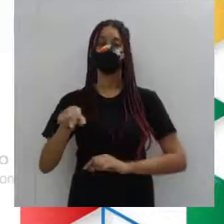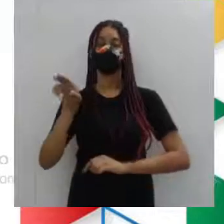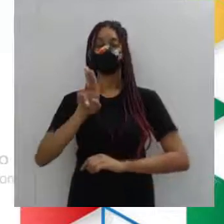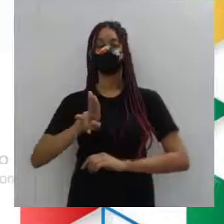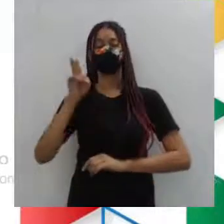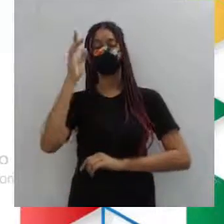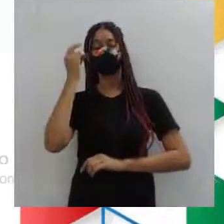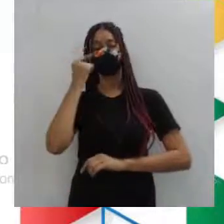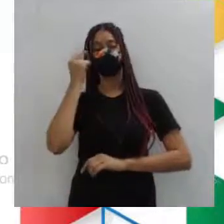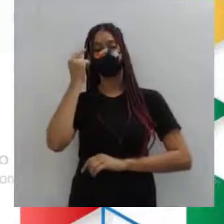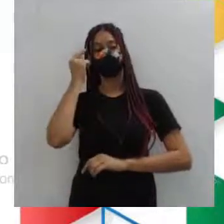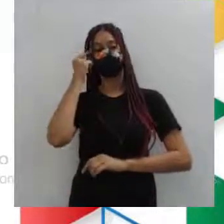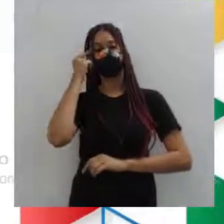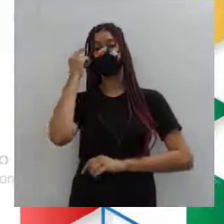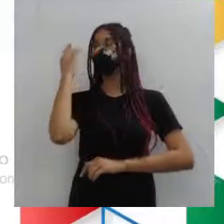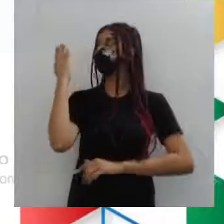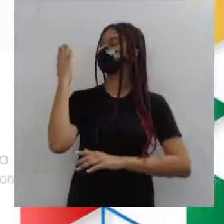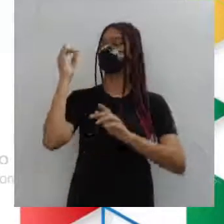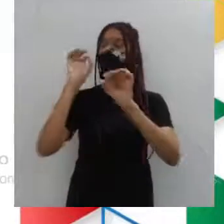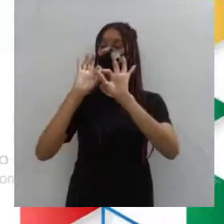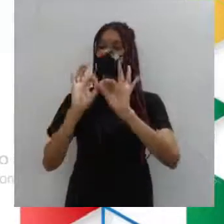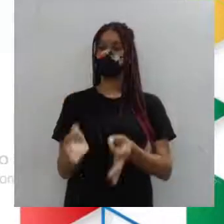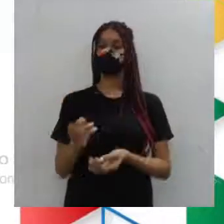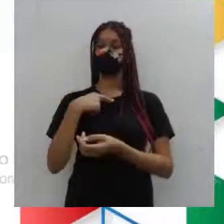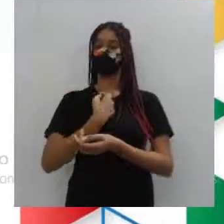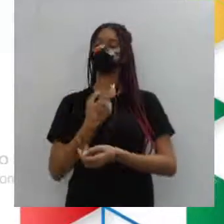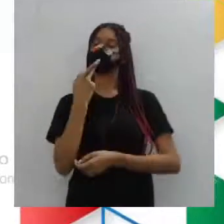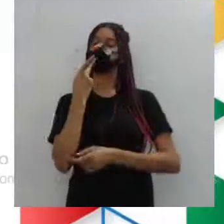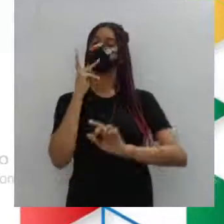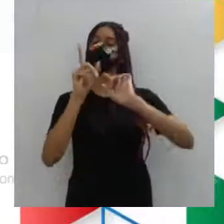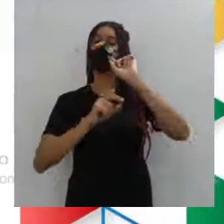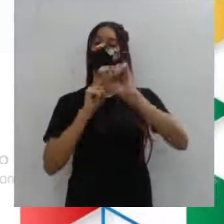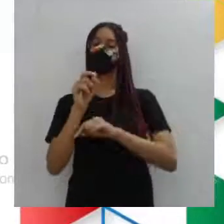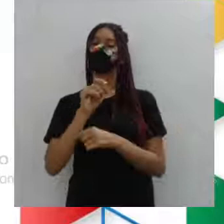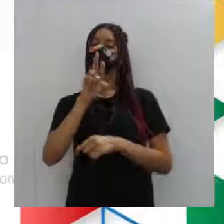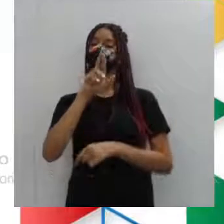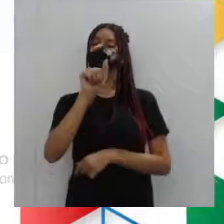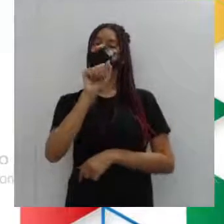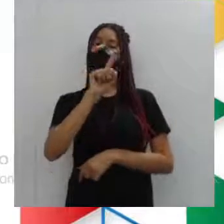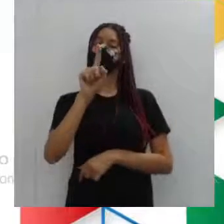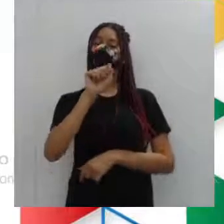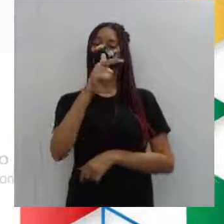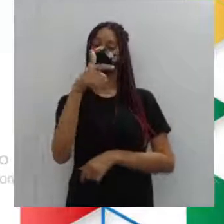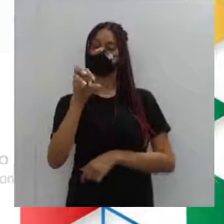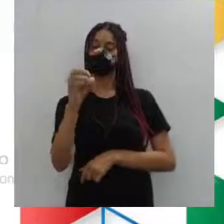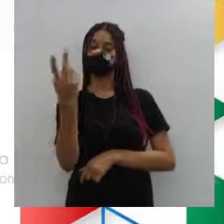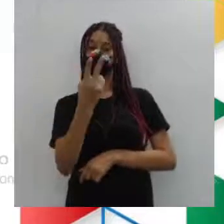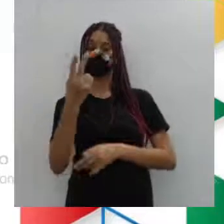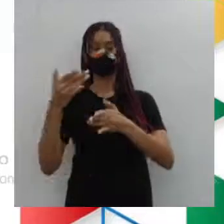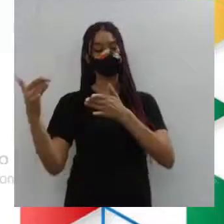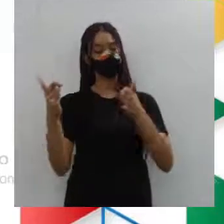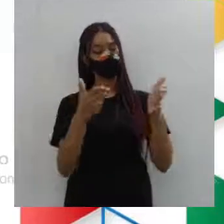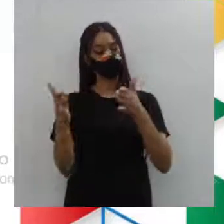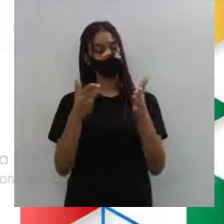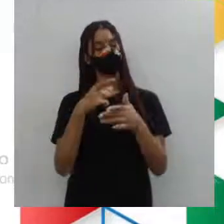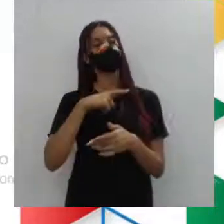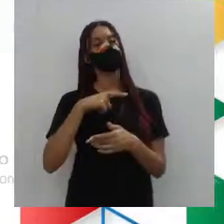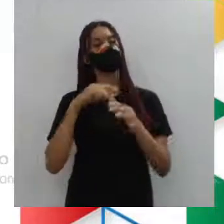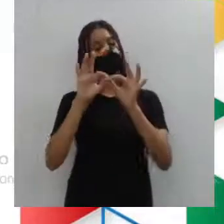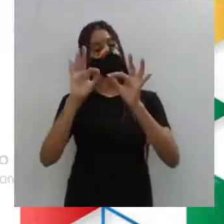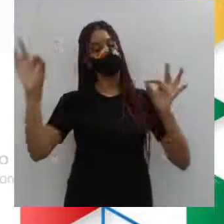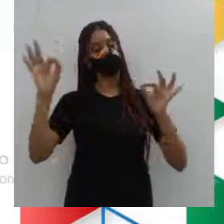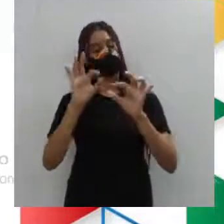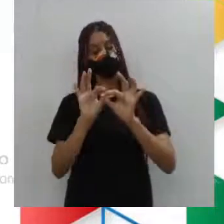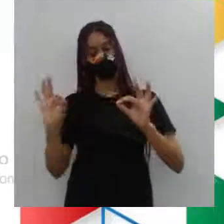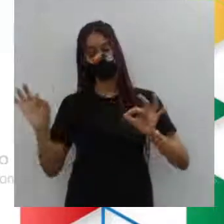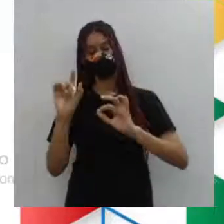ideia, muito simples por sinal, que aí nós chamamos de razão de 2 segmentos de reta, a razão entre o número